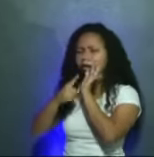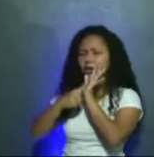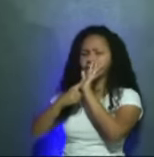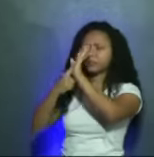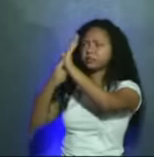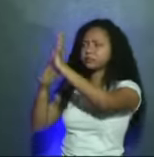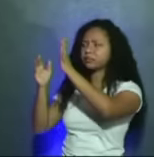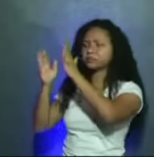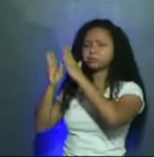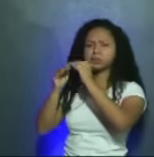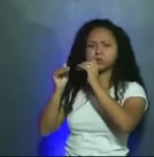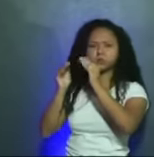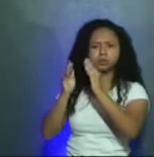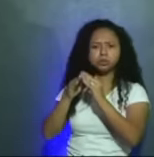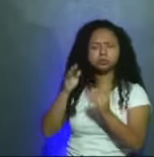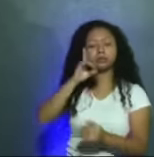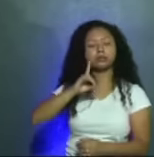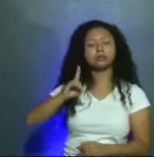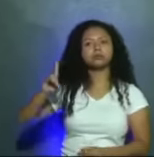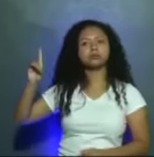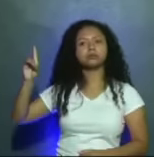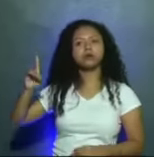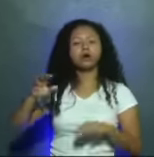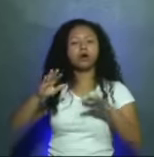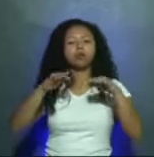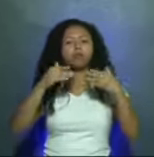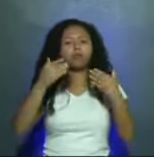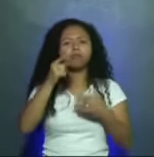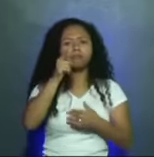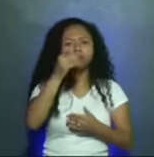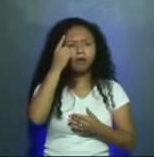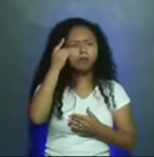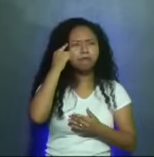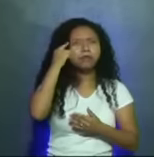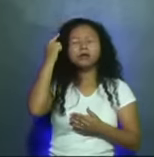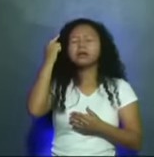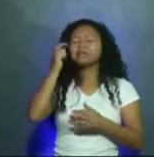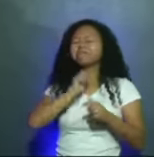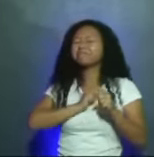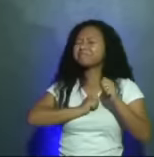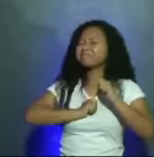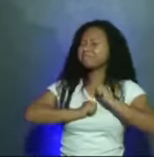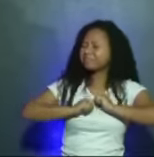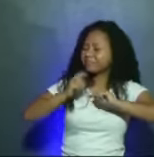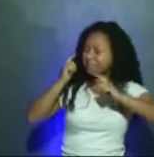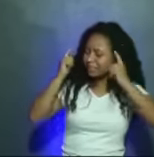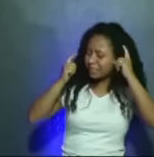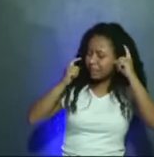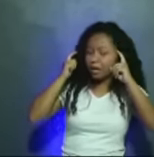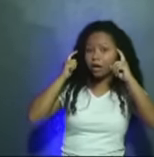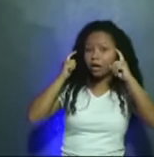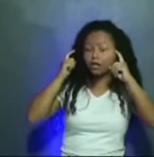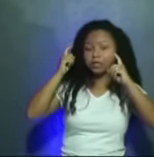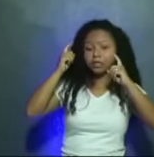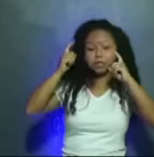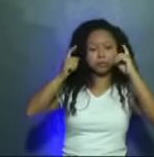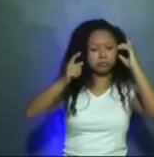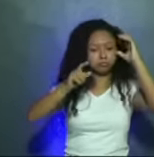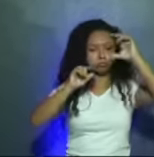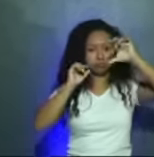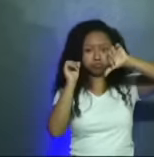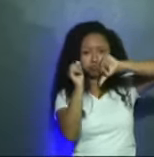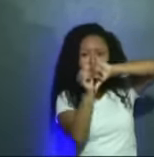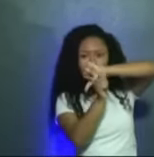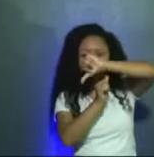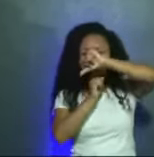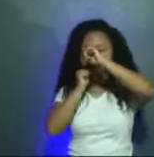seus pedidos a Deus. Quando você vê que você está começando a preocupar, não, você já vira aquilo numa oração, já